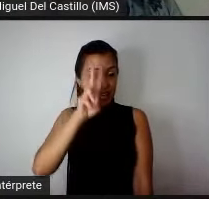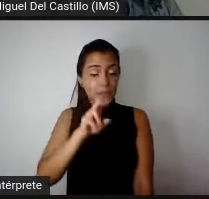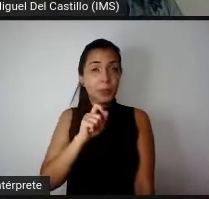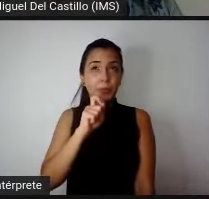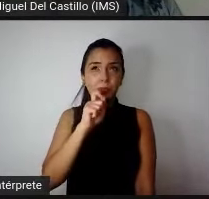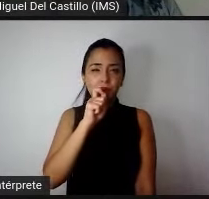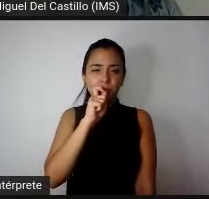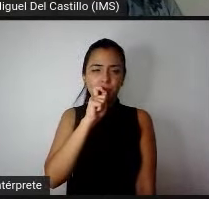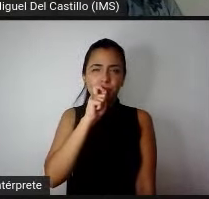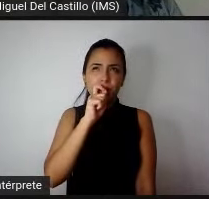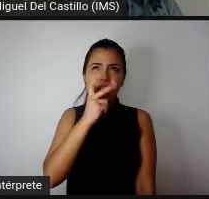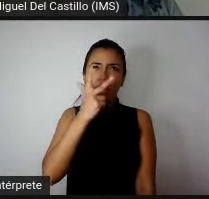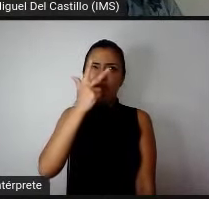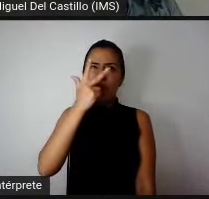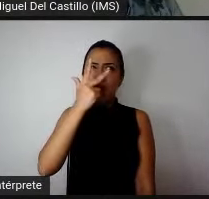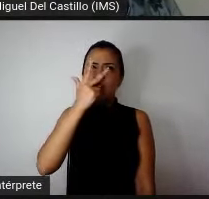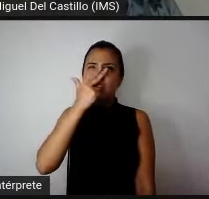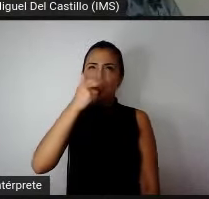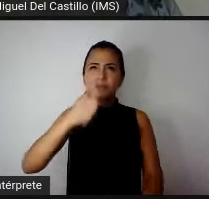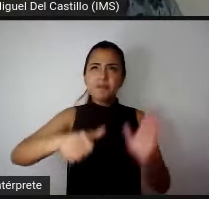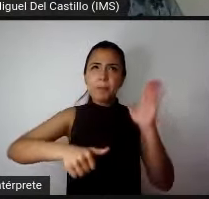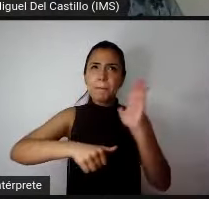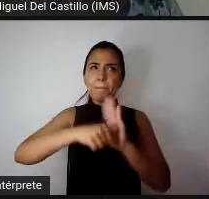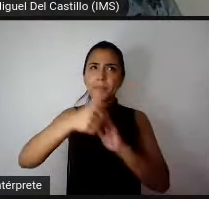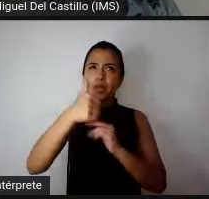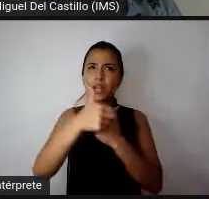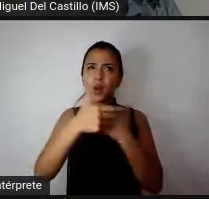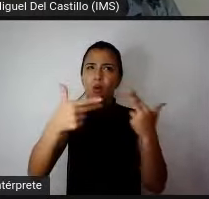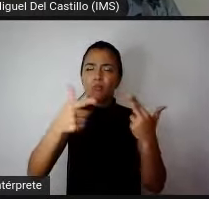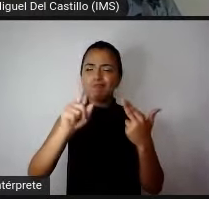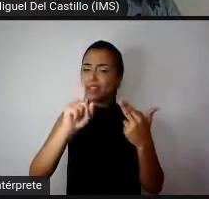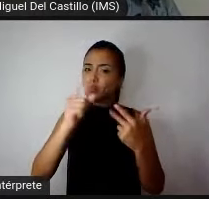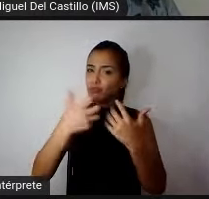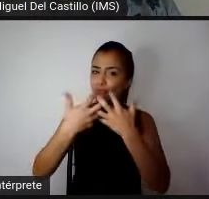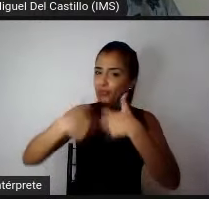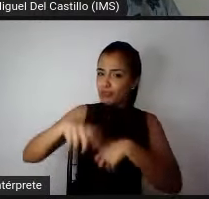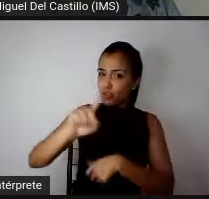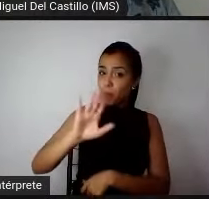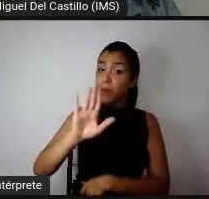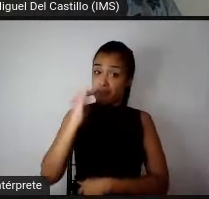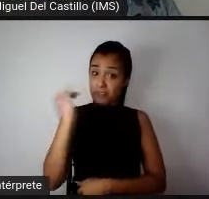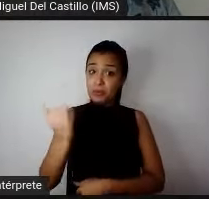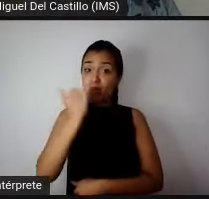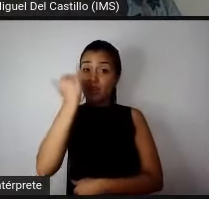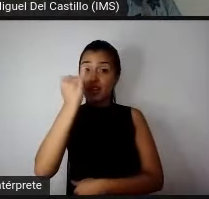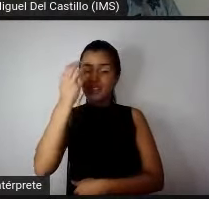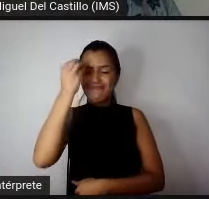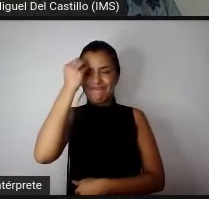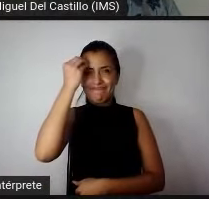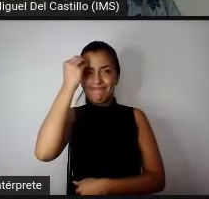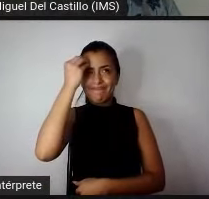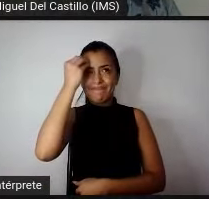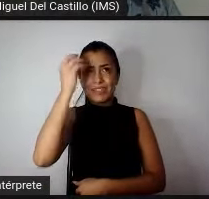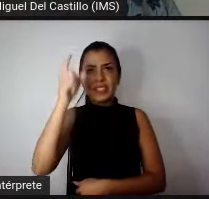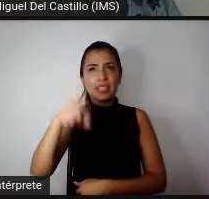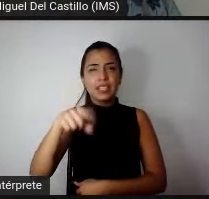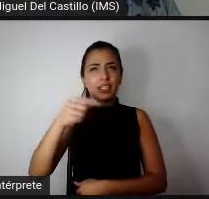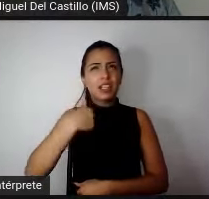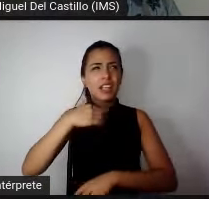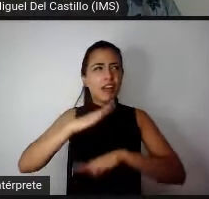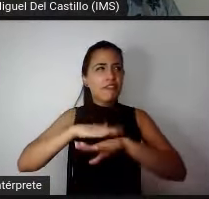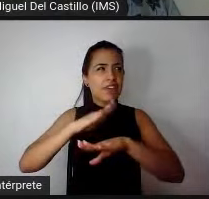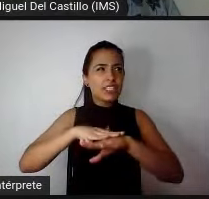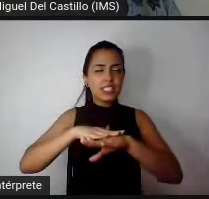a primeira coisa não deu certo, mas foi importante. Eu estava fazendo uma